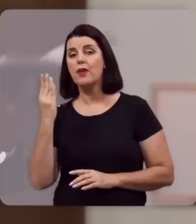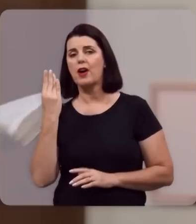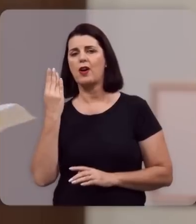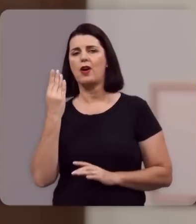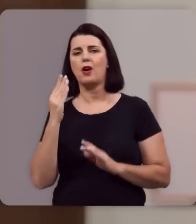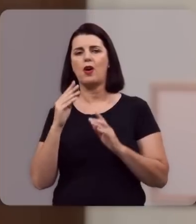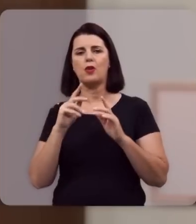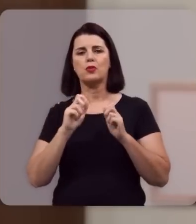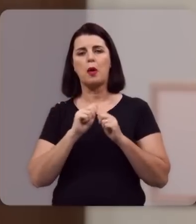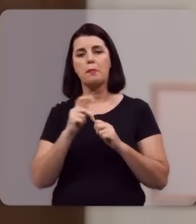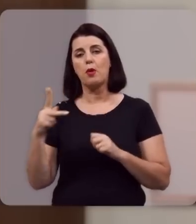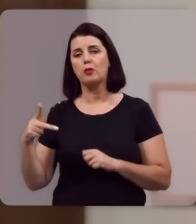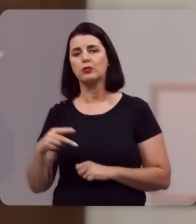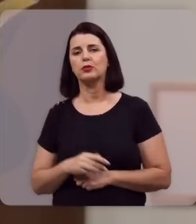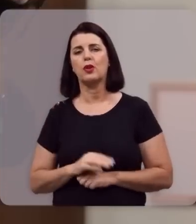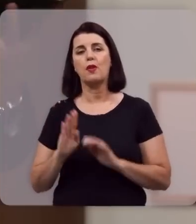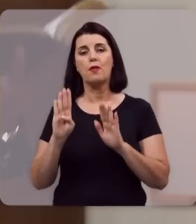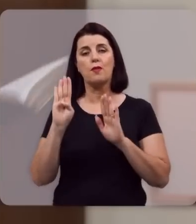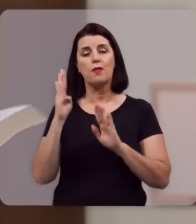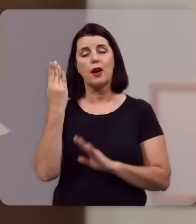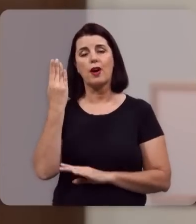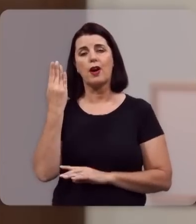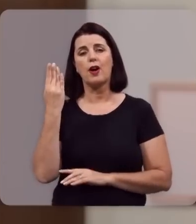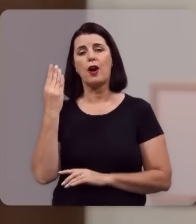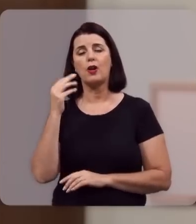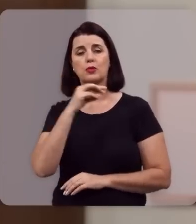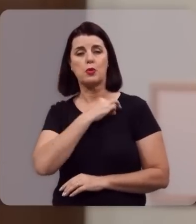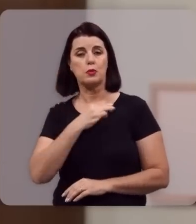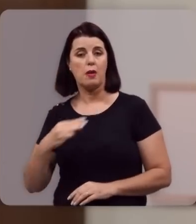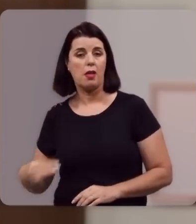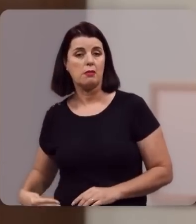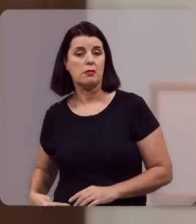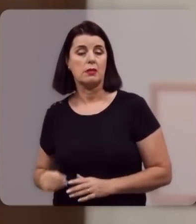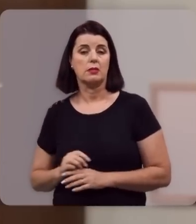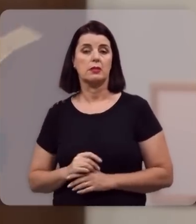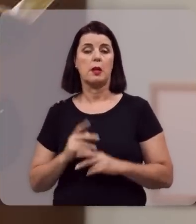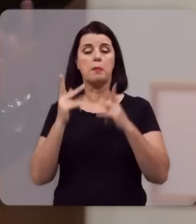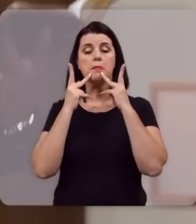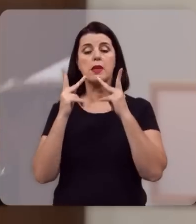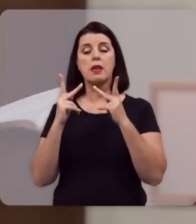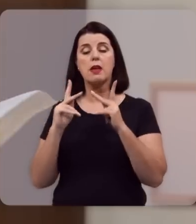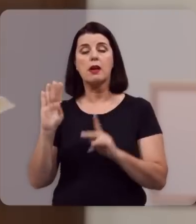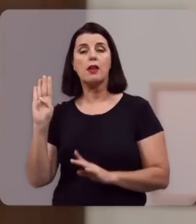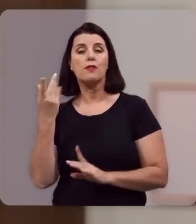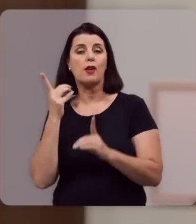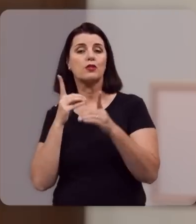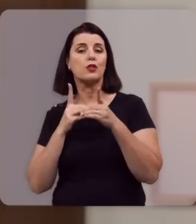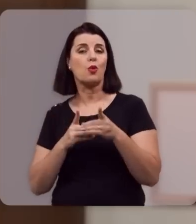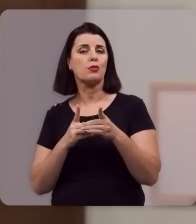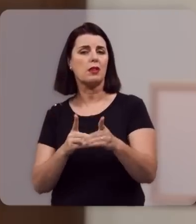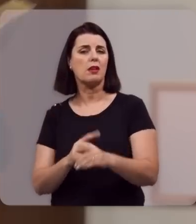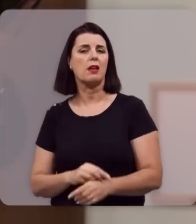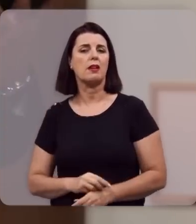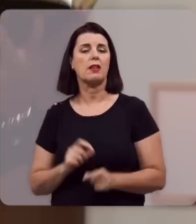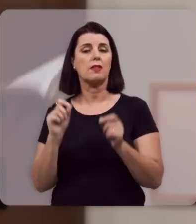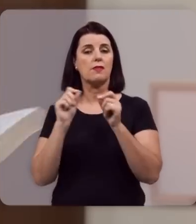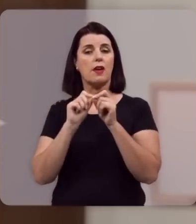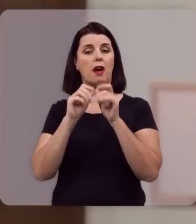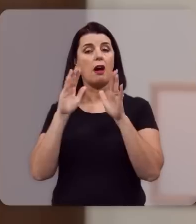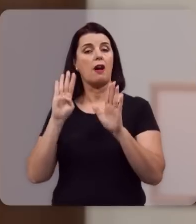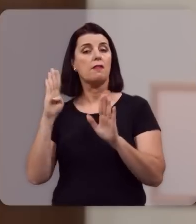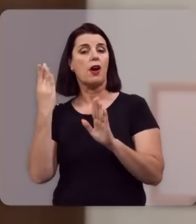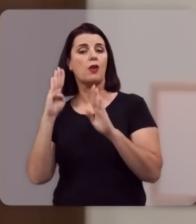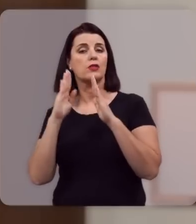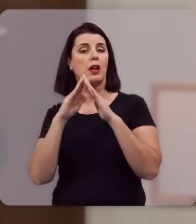dos falsos apóstolos, dos falsos mestres, pregando falsas doutrinas, criando